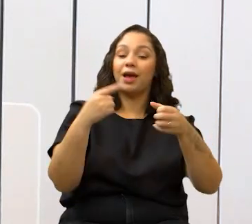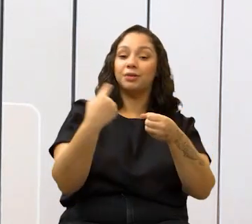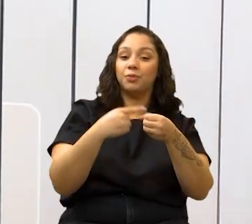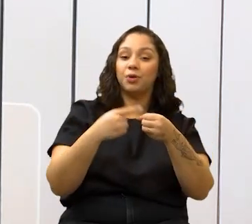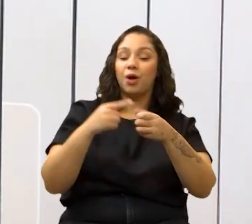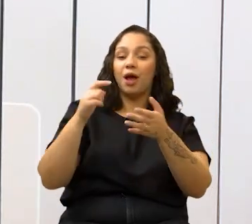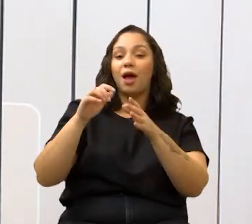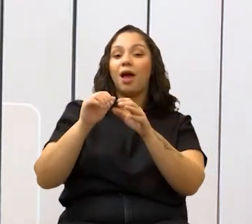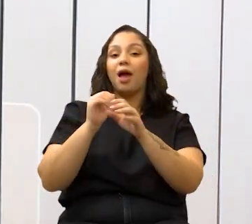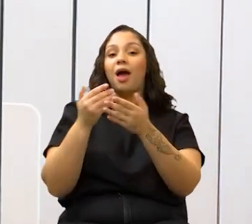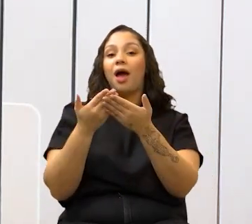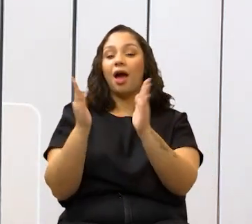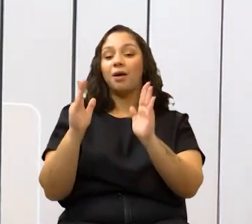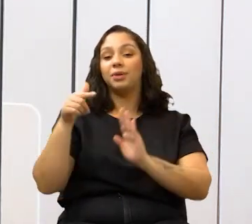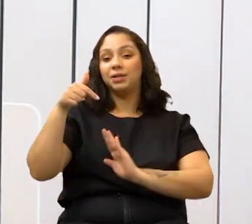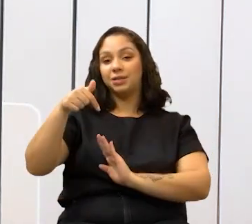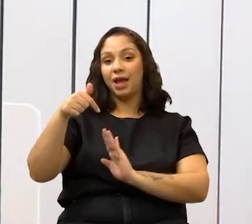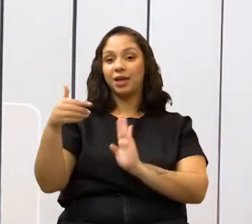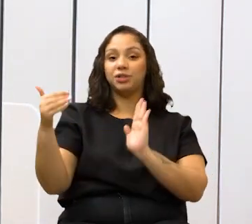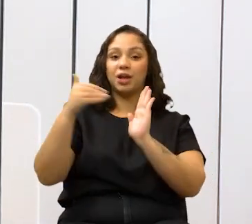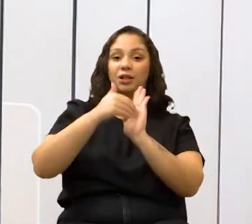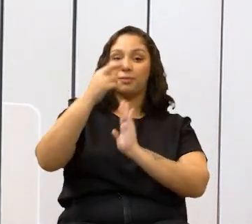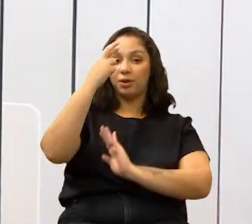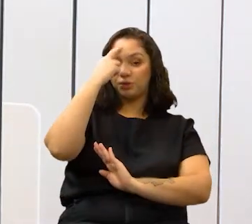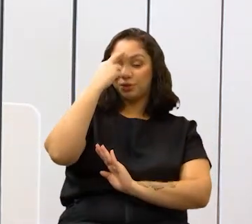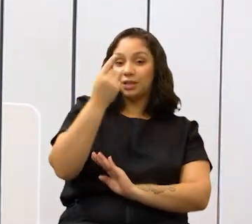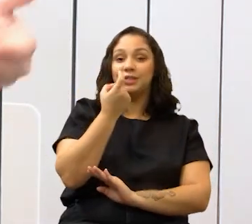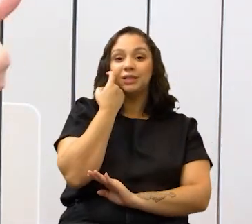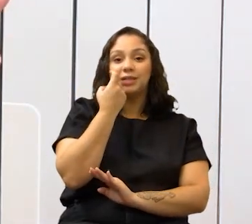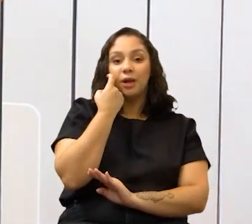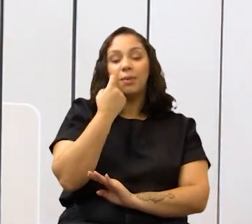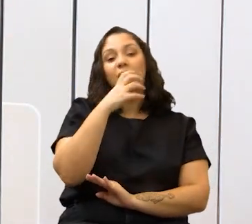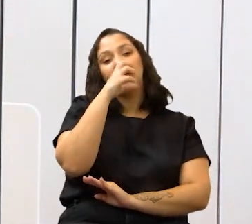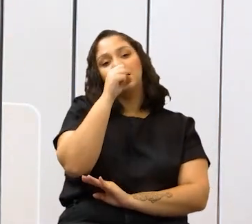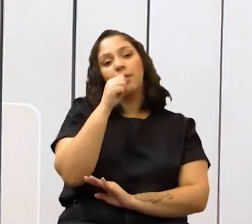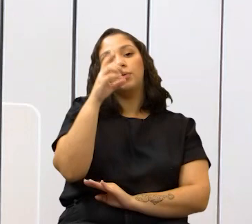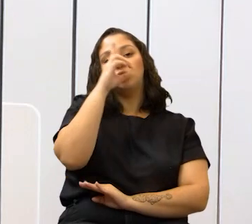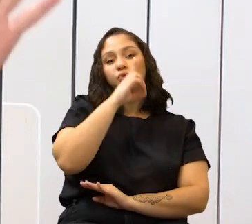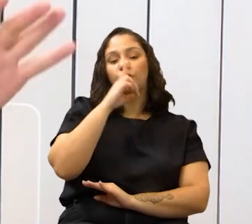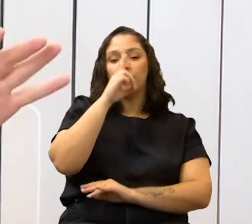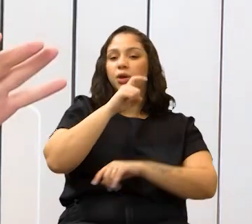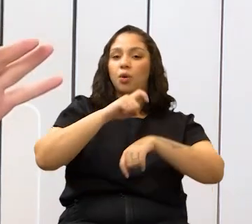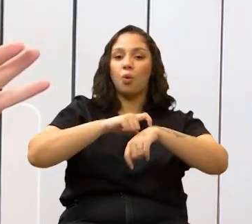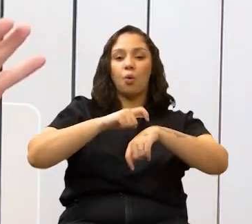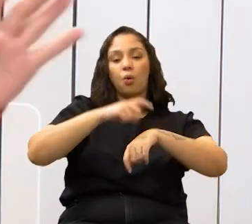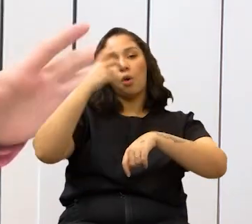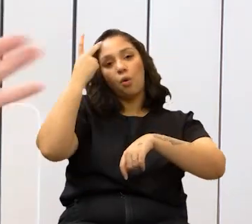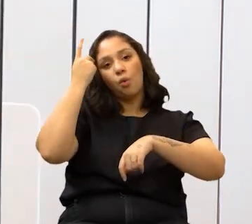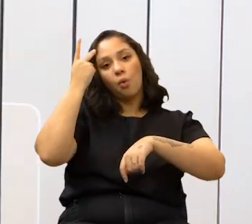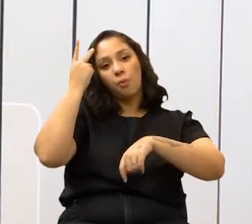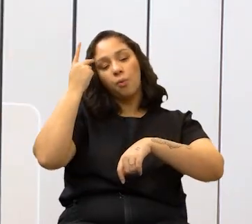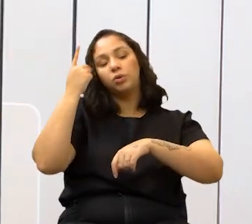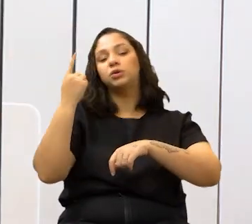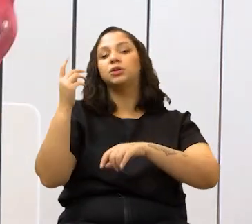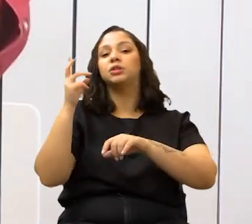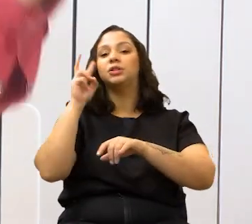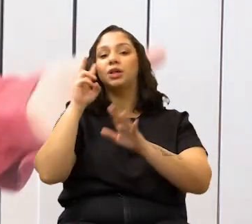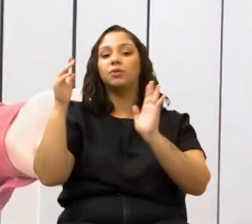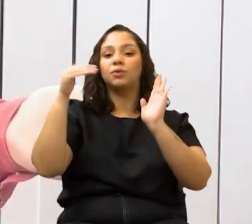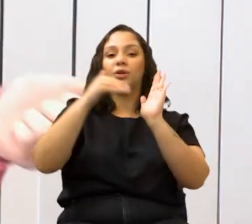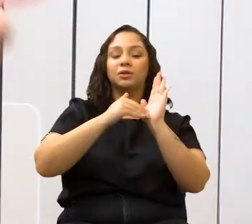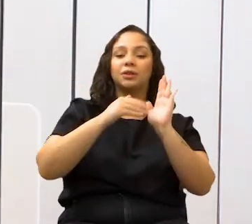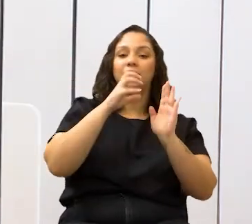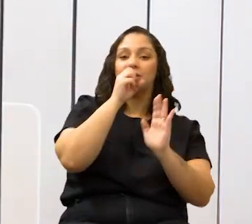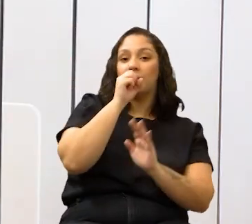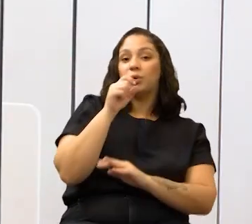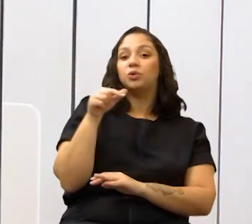das 7 horas da manhã ao meio-dia na sexta-feira. No fim de semana, segue horário normal, de segunda a sábado, que é das